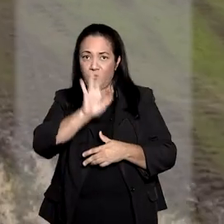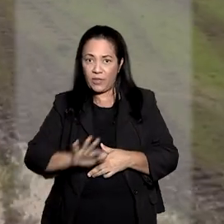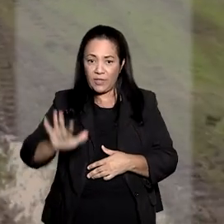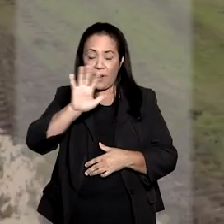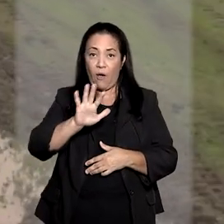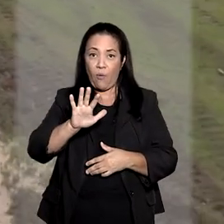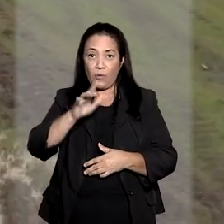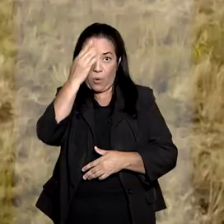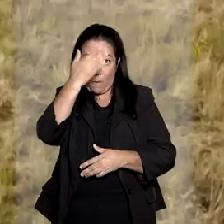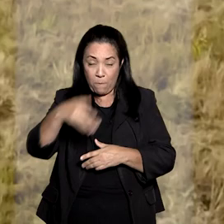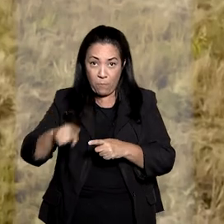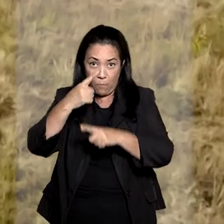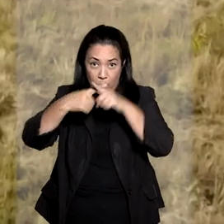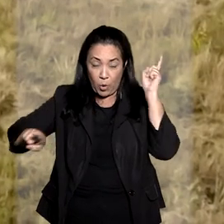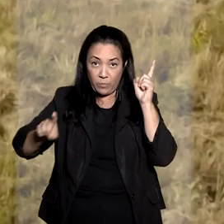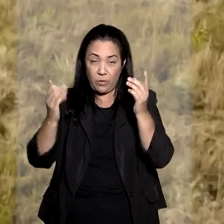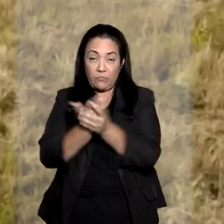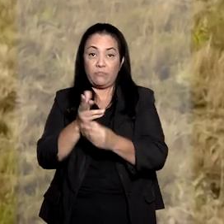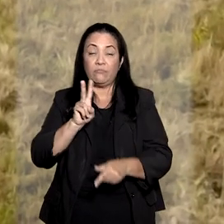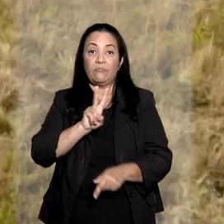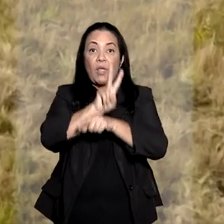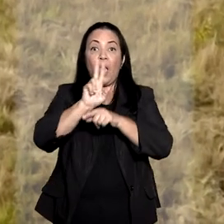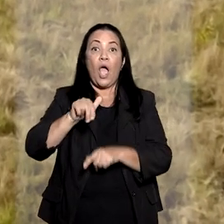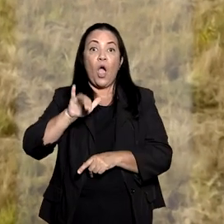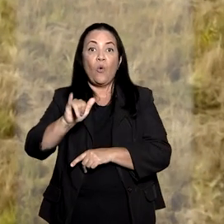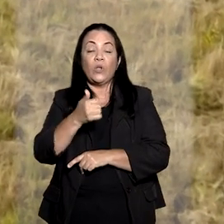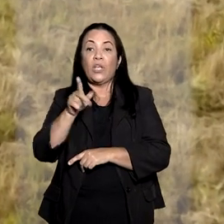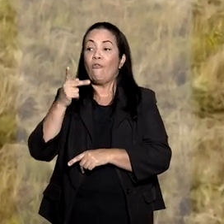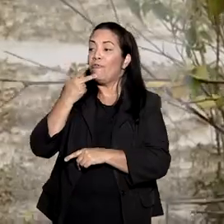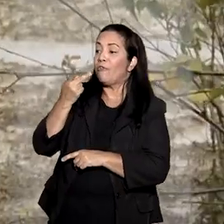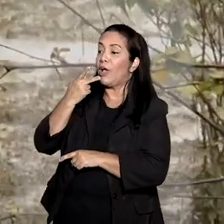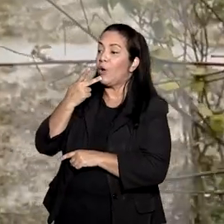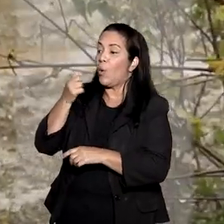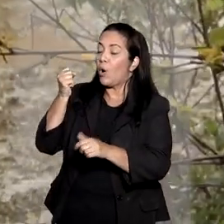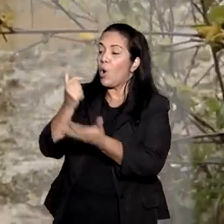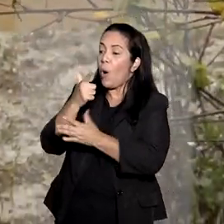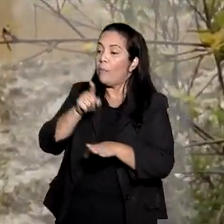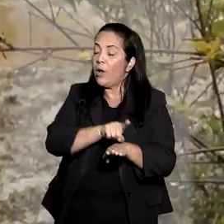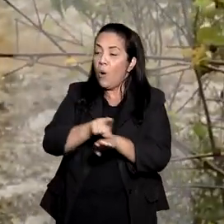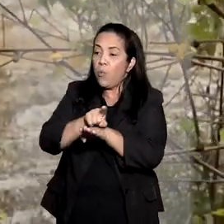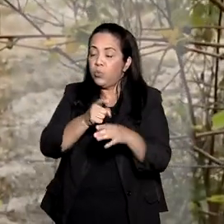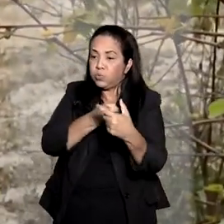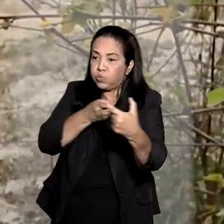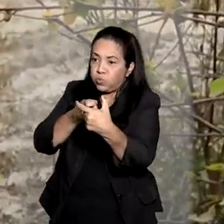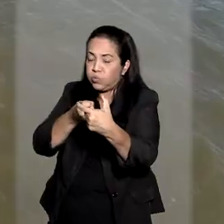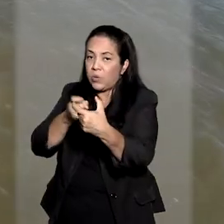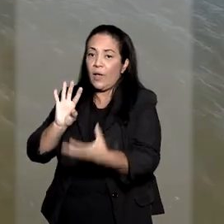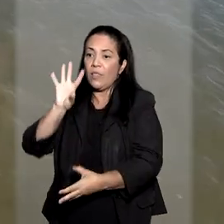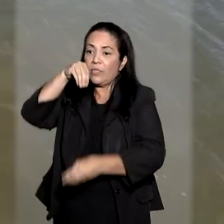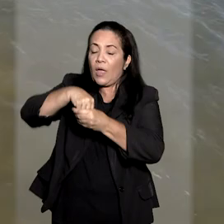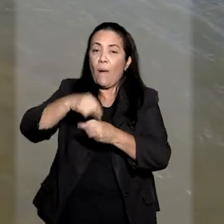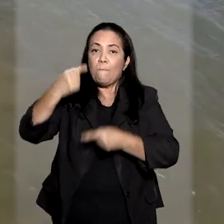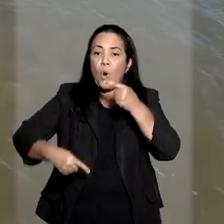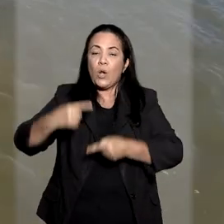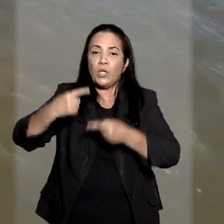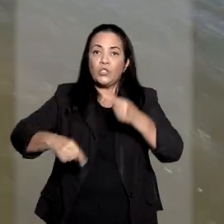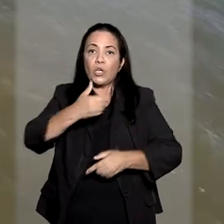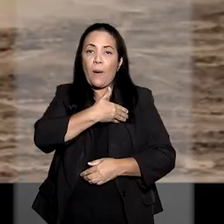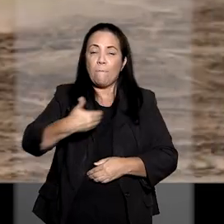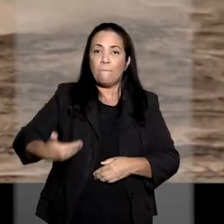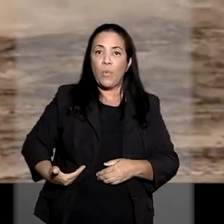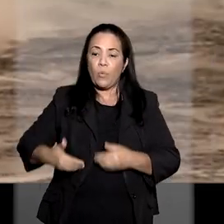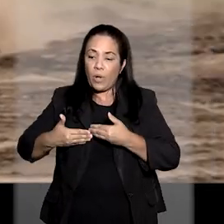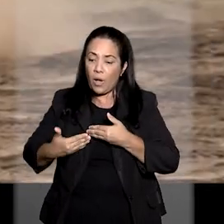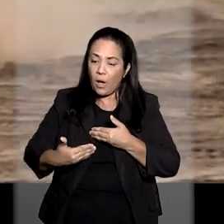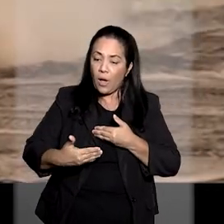pedido de suspensão de liminar a união argumentou que a compra dos blindados faz parte de uma política pública de longo